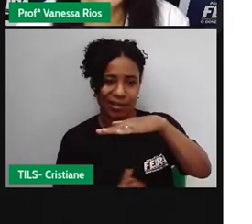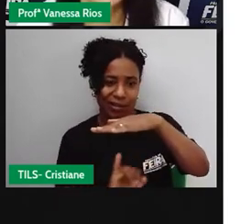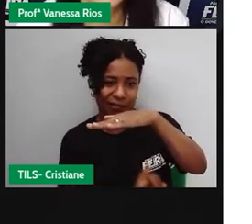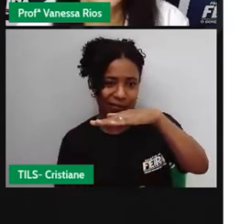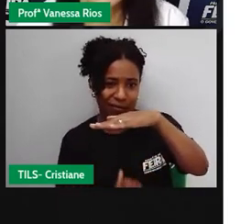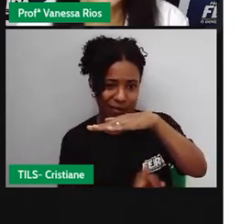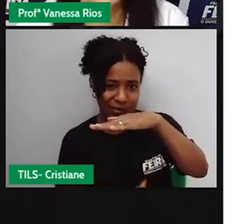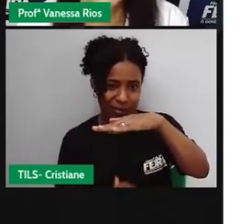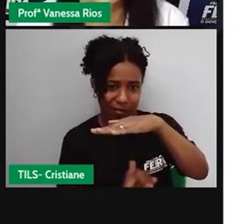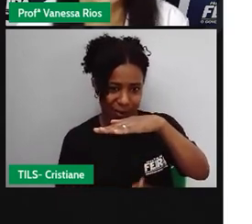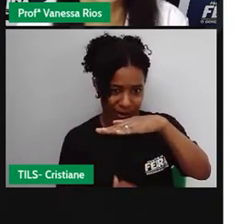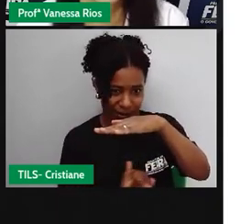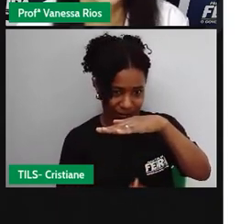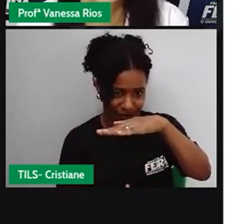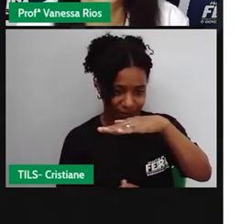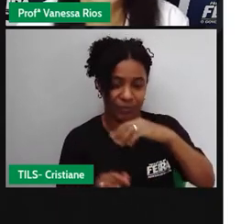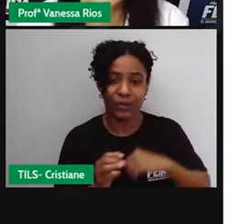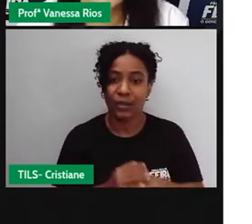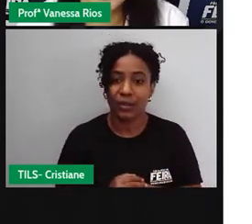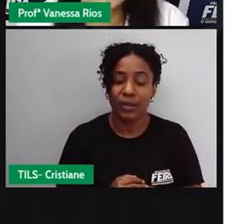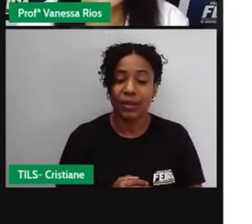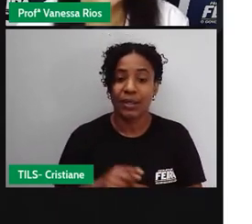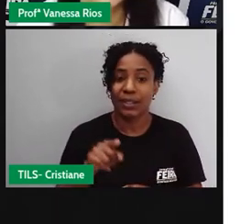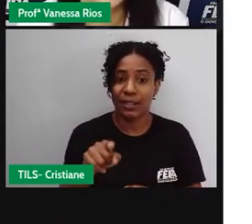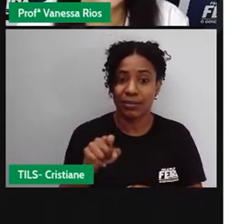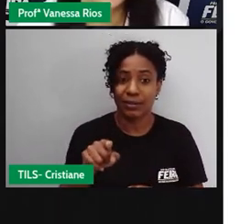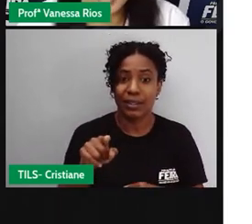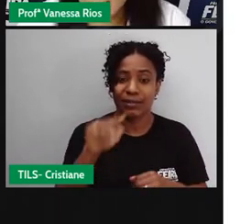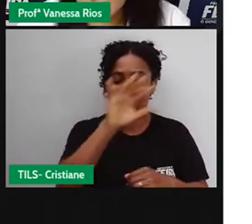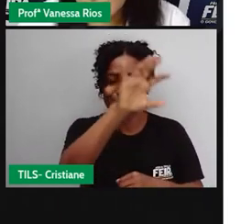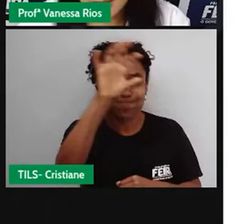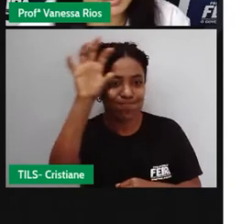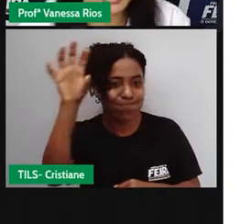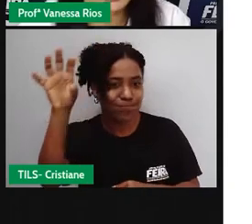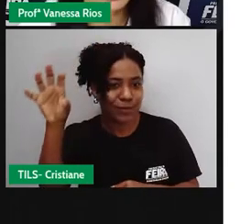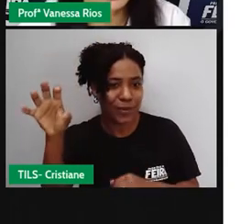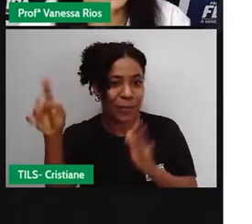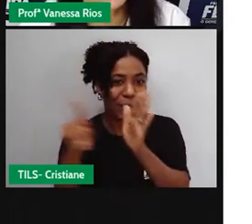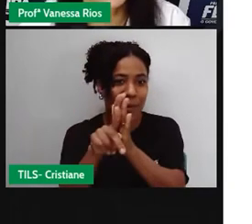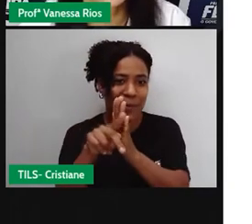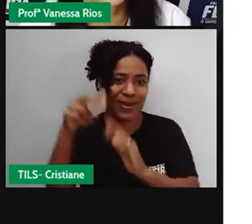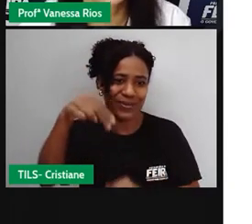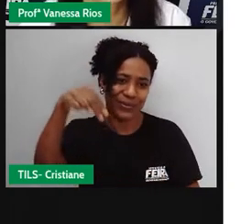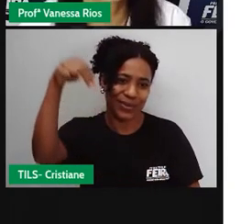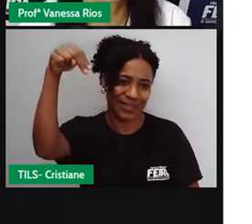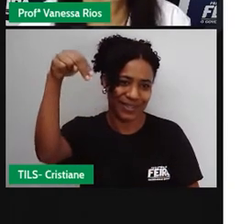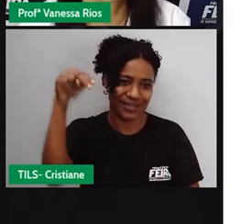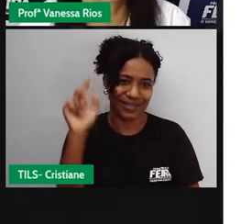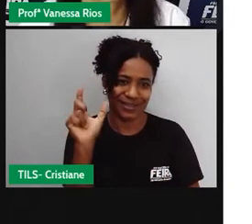por Patativa do Assaré, as expressões regionais.